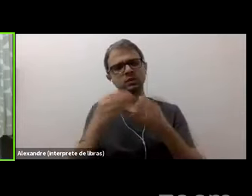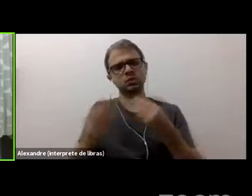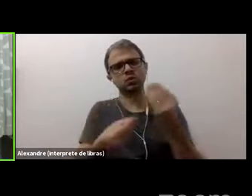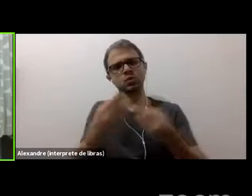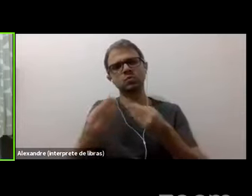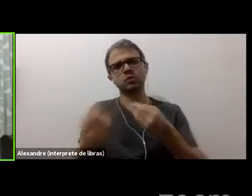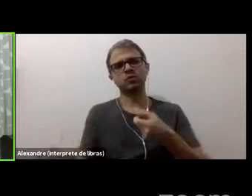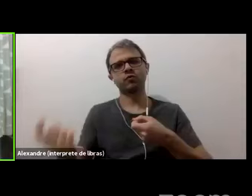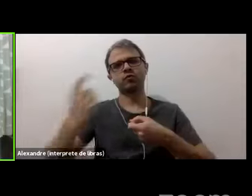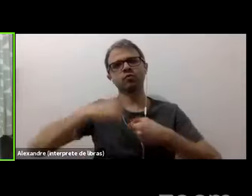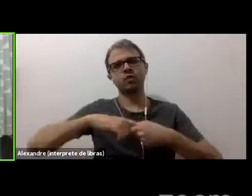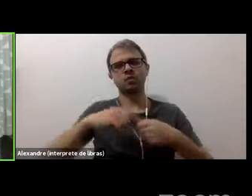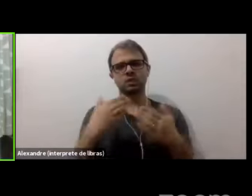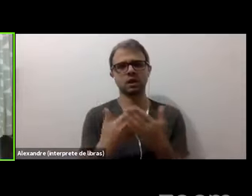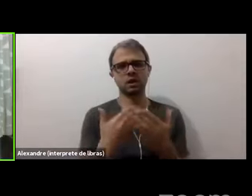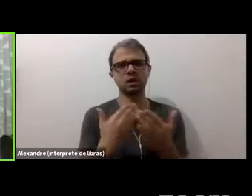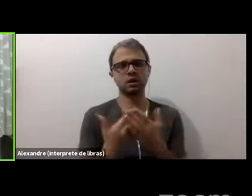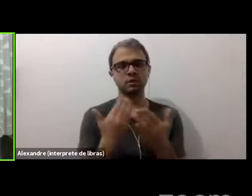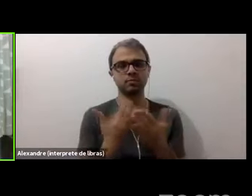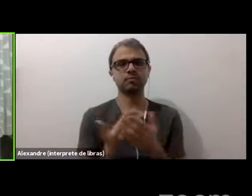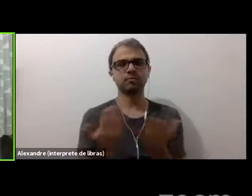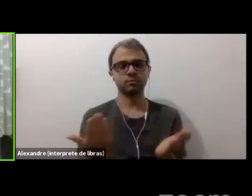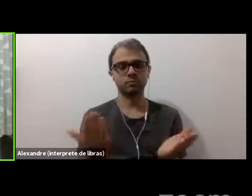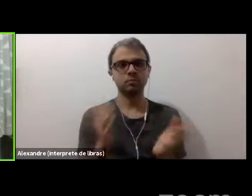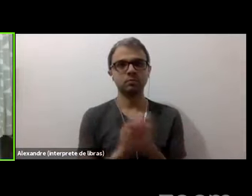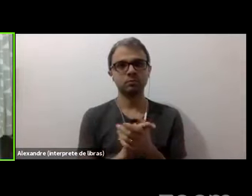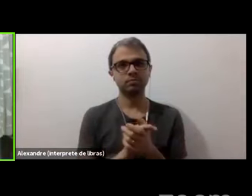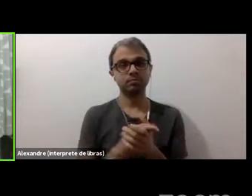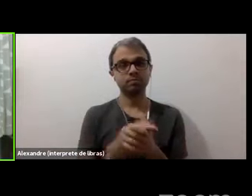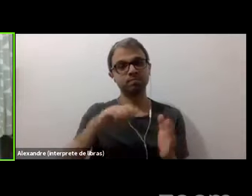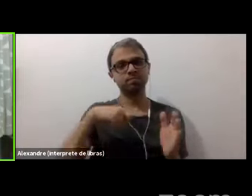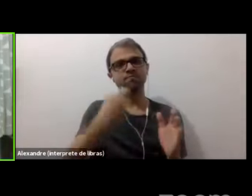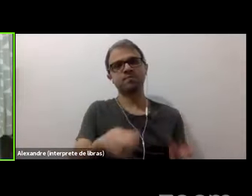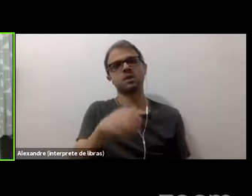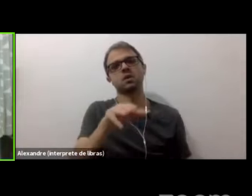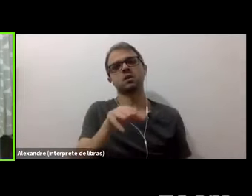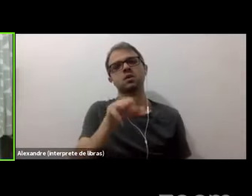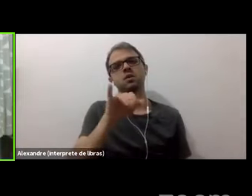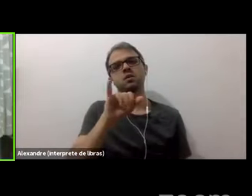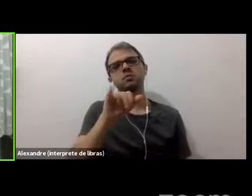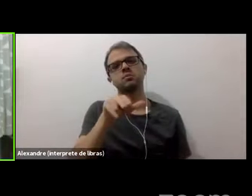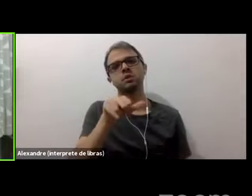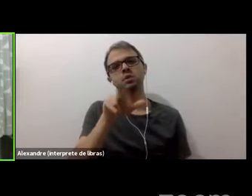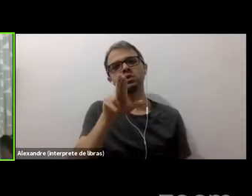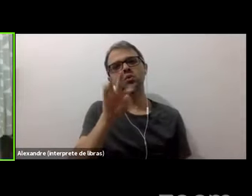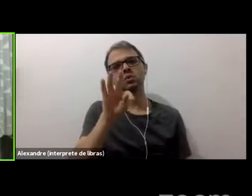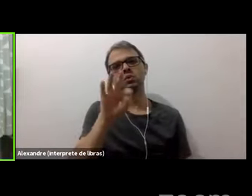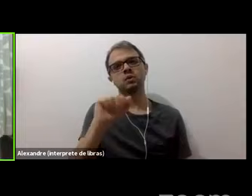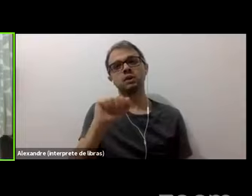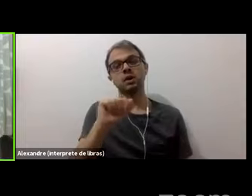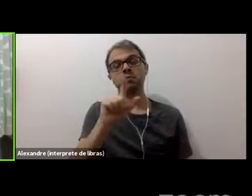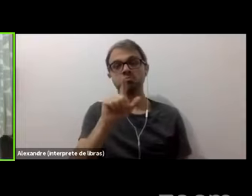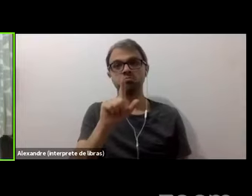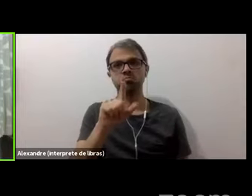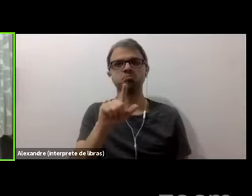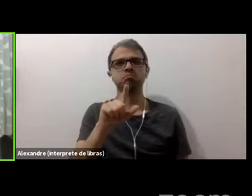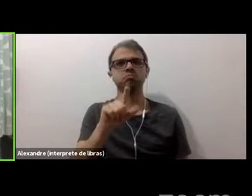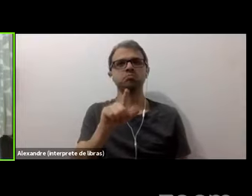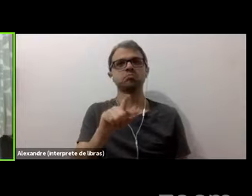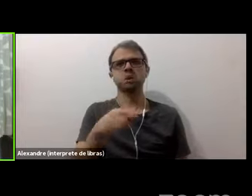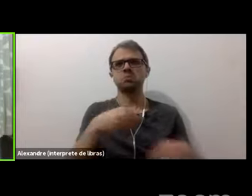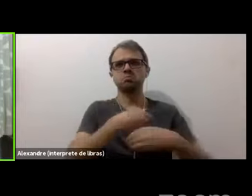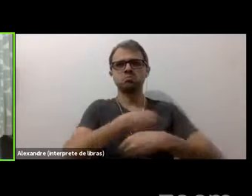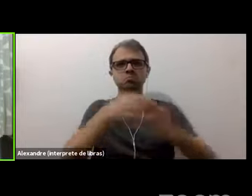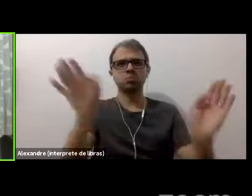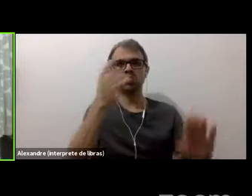Essa minuta ela ficou disponível uma semana, e foi amplamente divulgada,